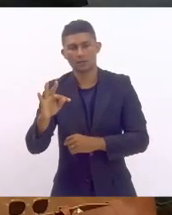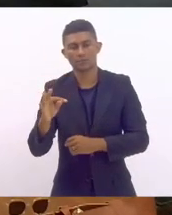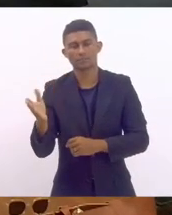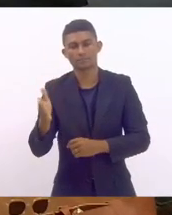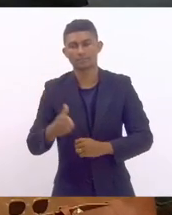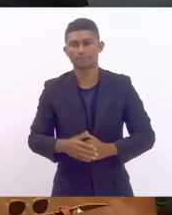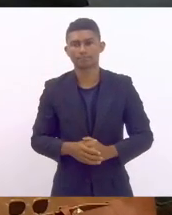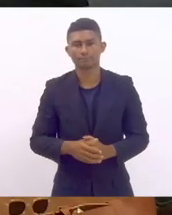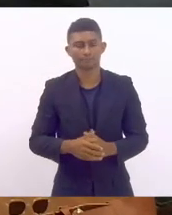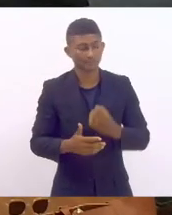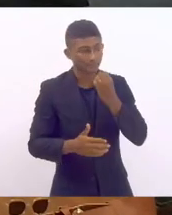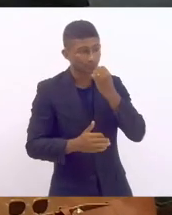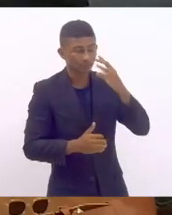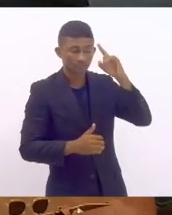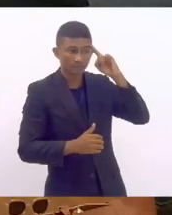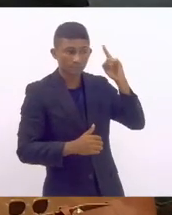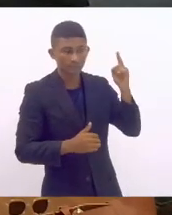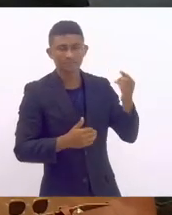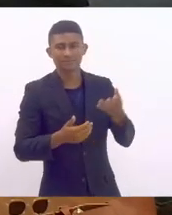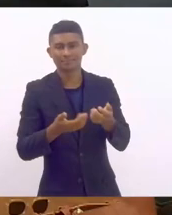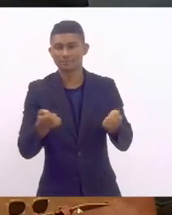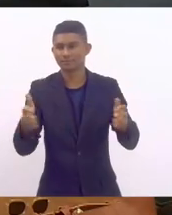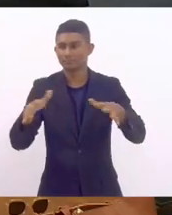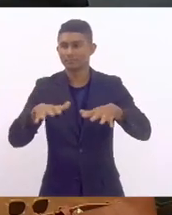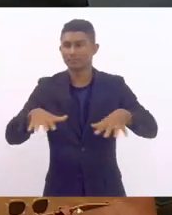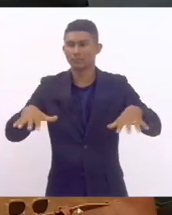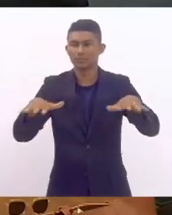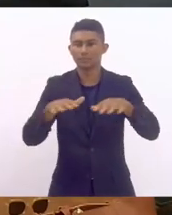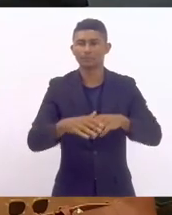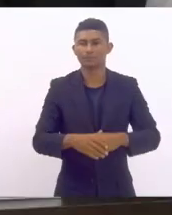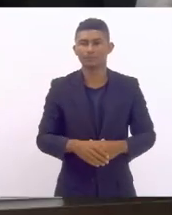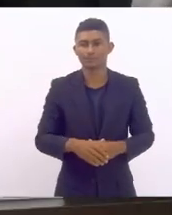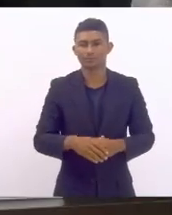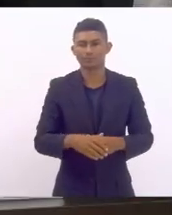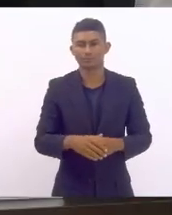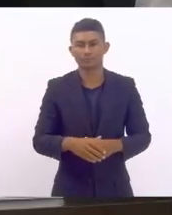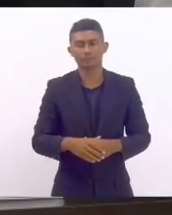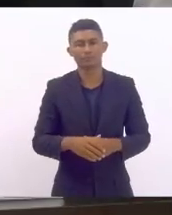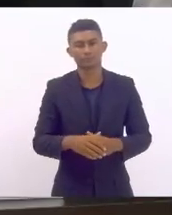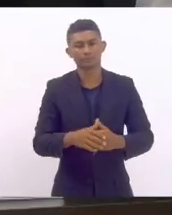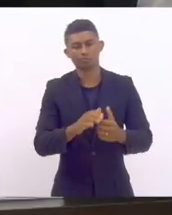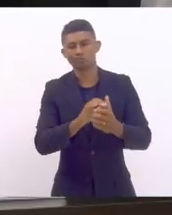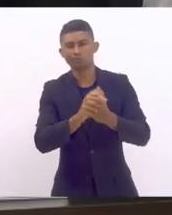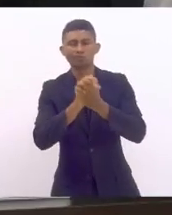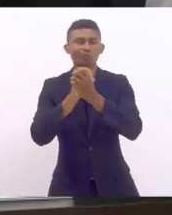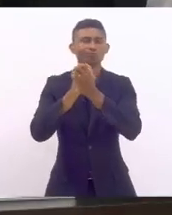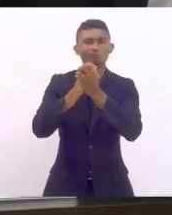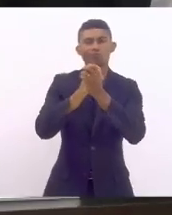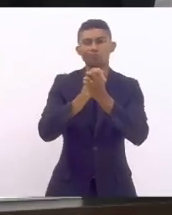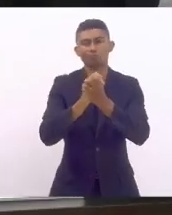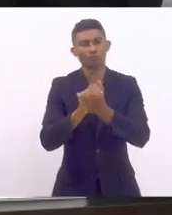Opa bom dia a todos e todos míssil a saudade saudado Deputado André Ceciliano